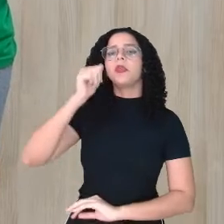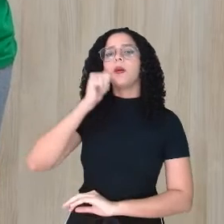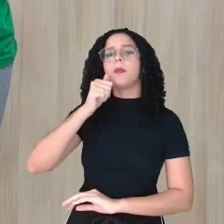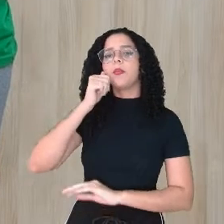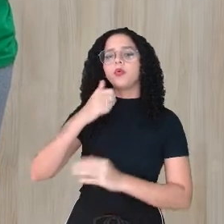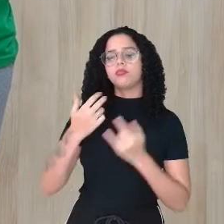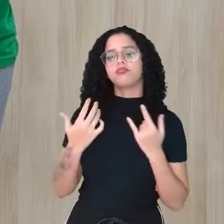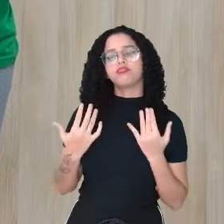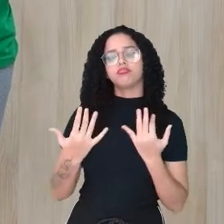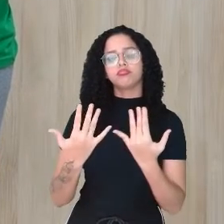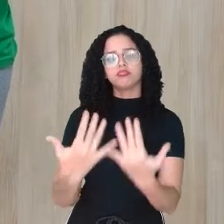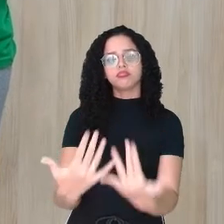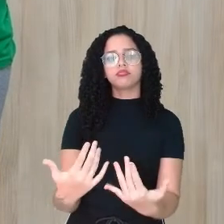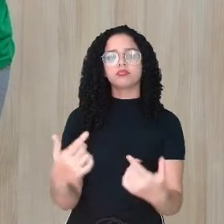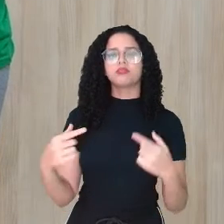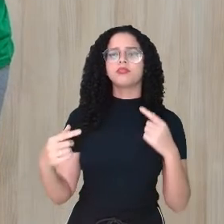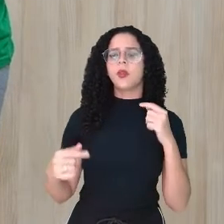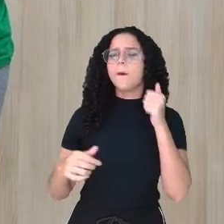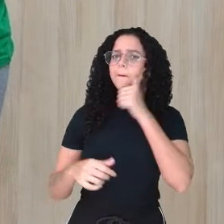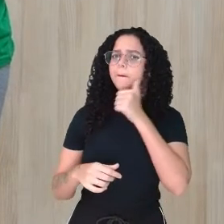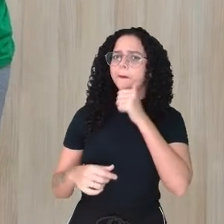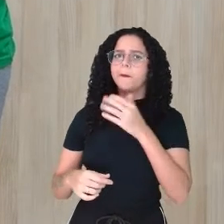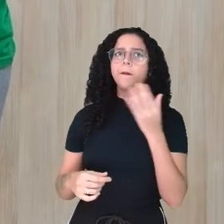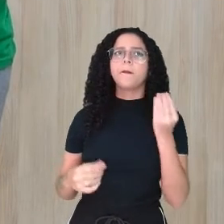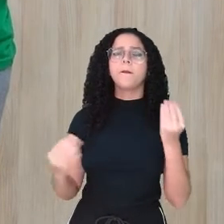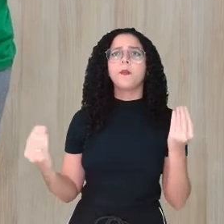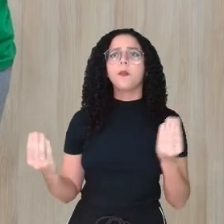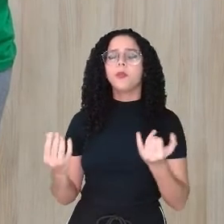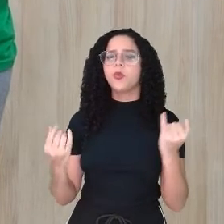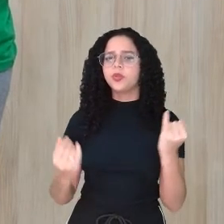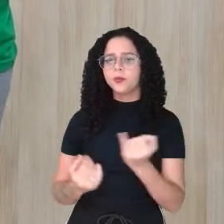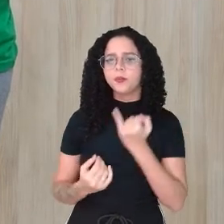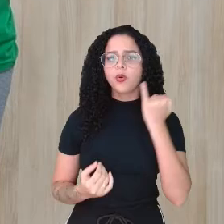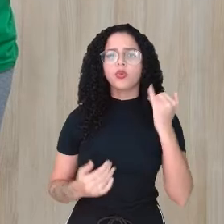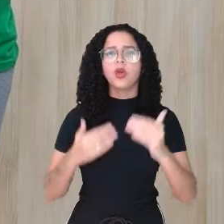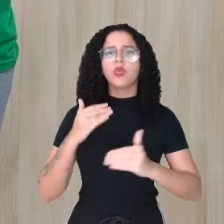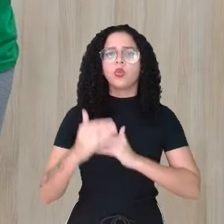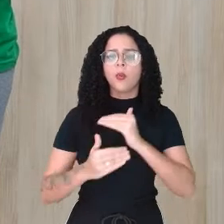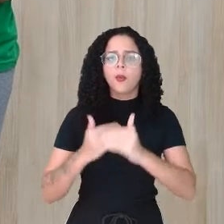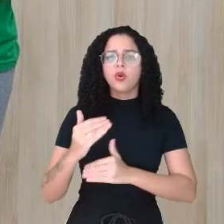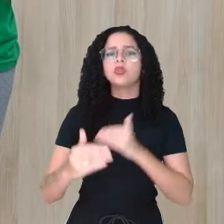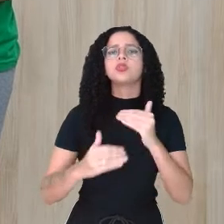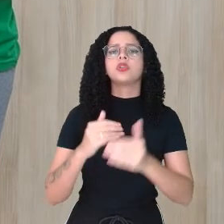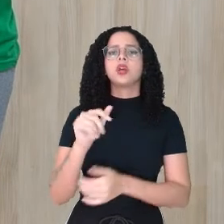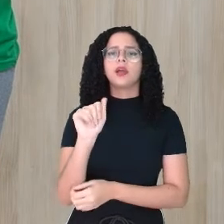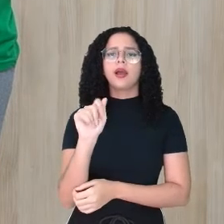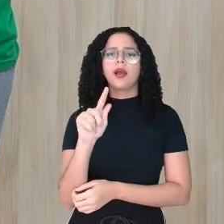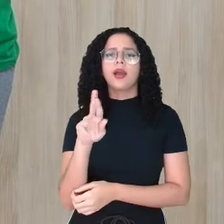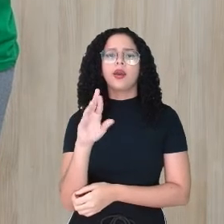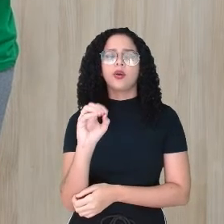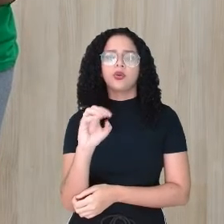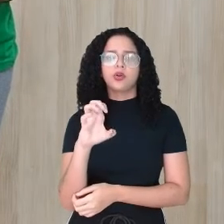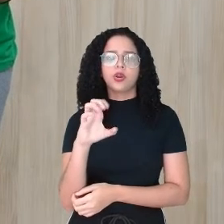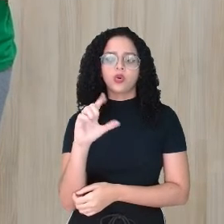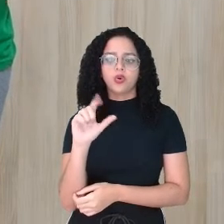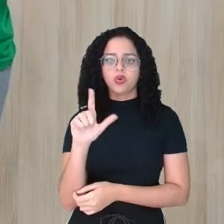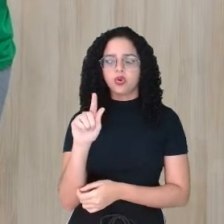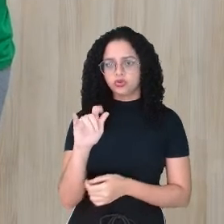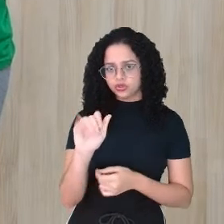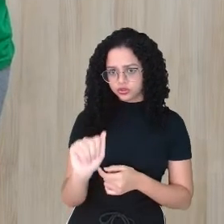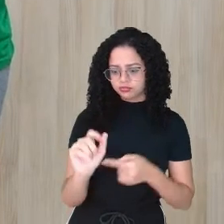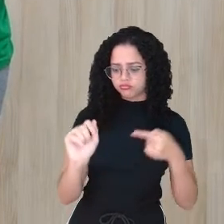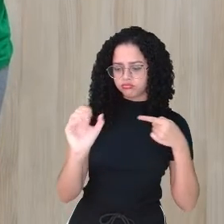né? O quanto ela é importante no processo também da agroecologia, que a gente vai entender hoje